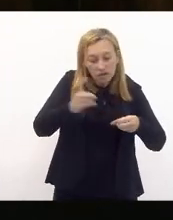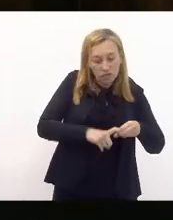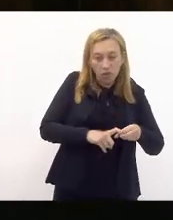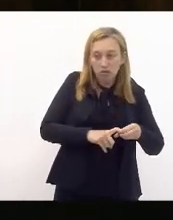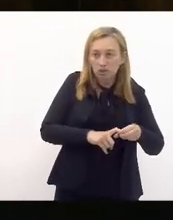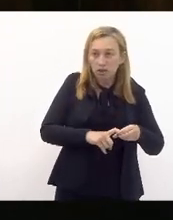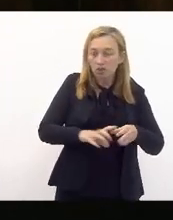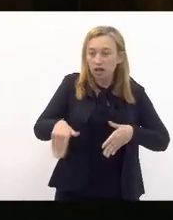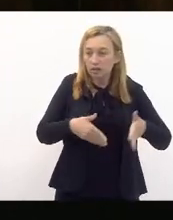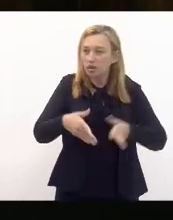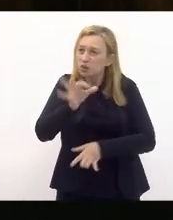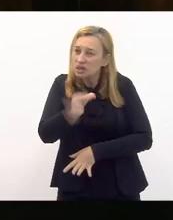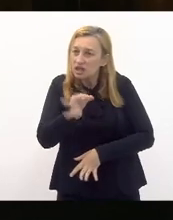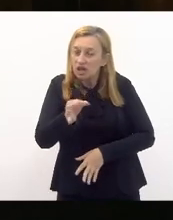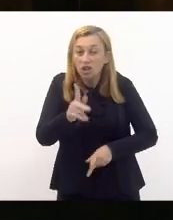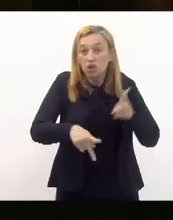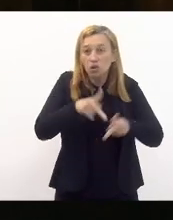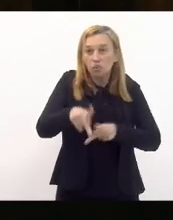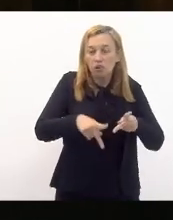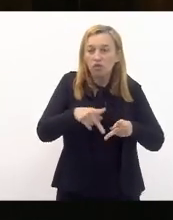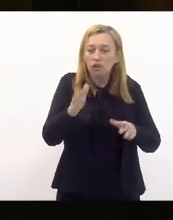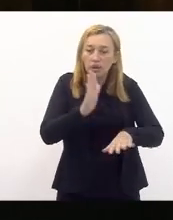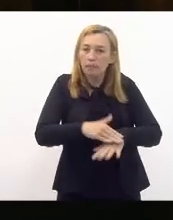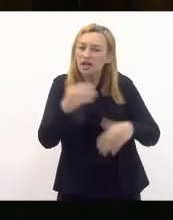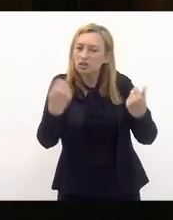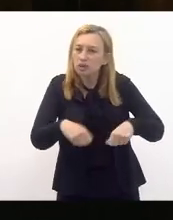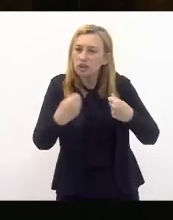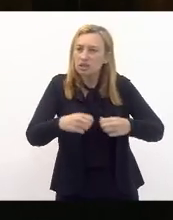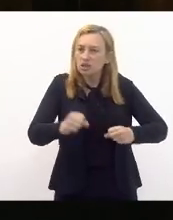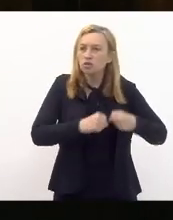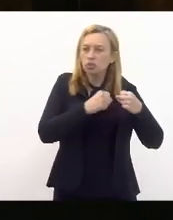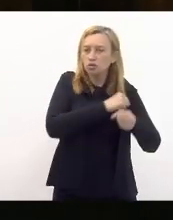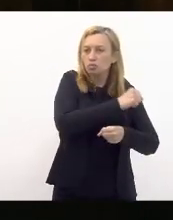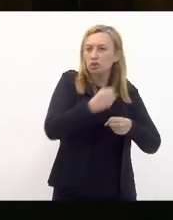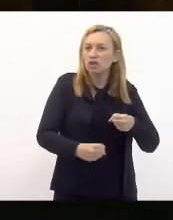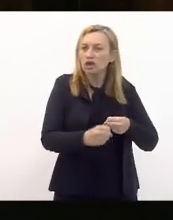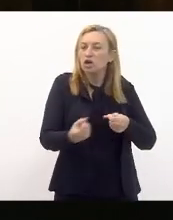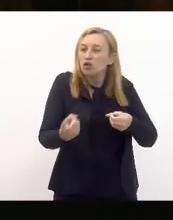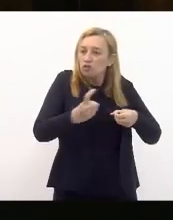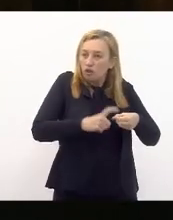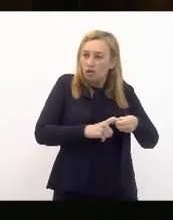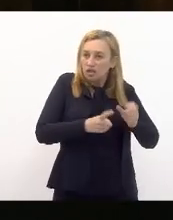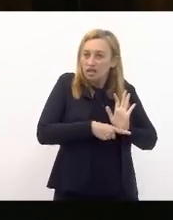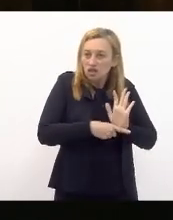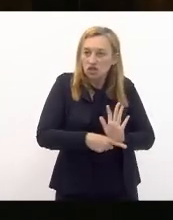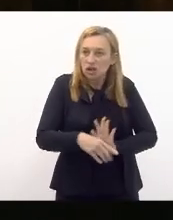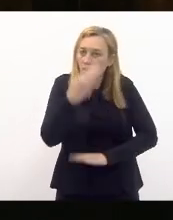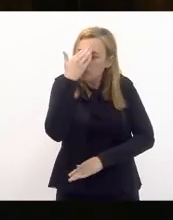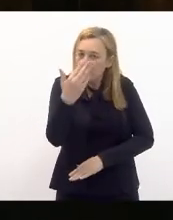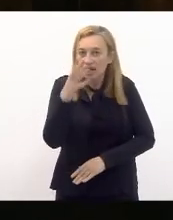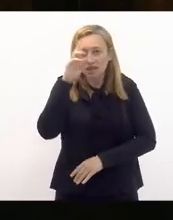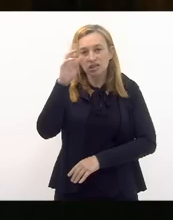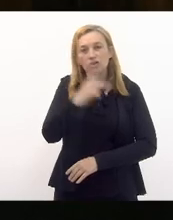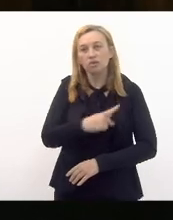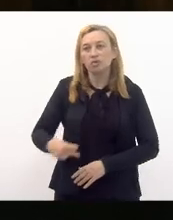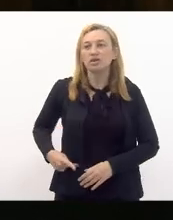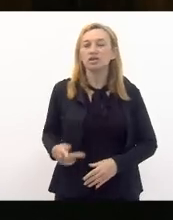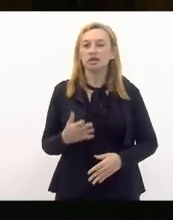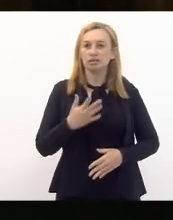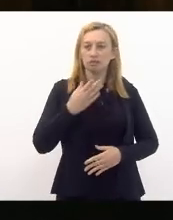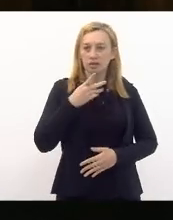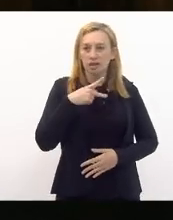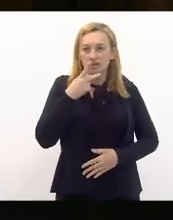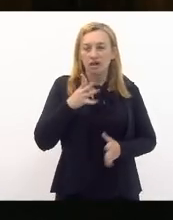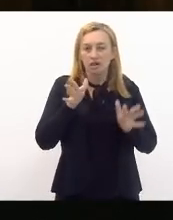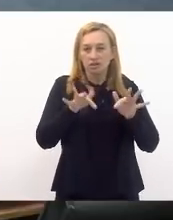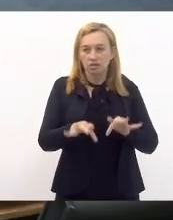ao rumo certo para que a população que mais precisa do poder público volte a ser atendida meu muito o presidente essas